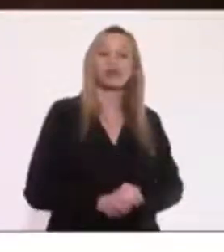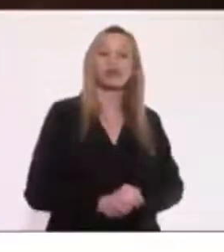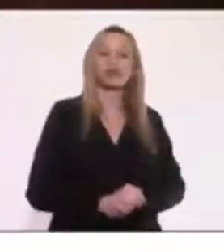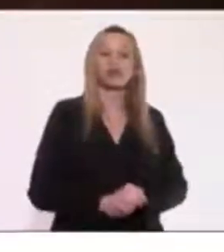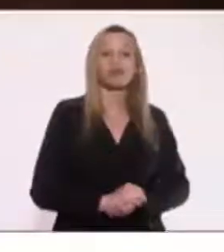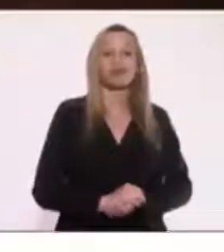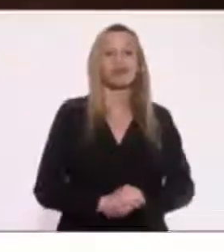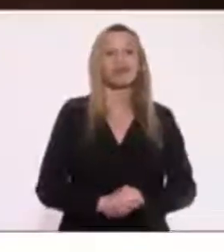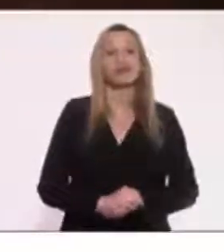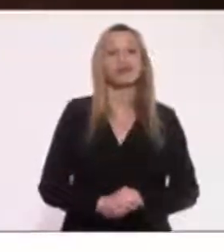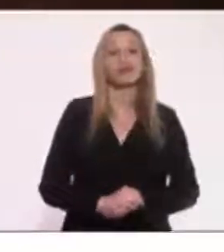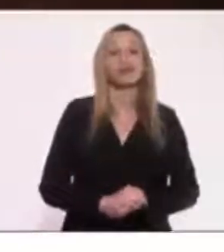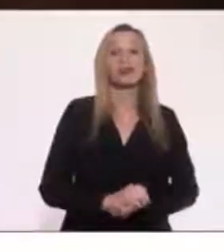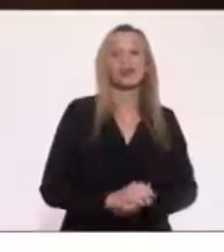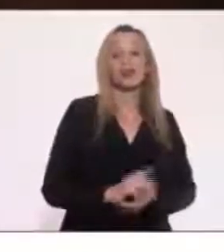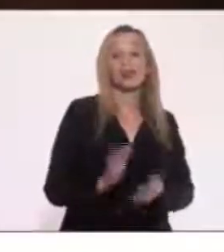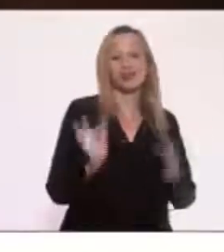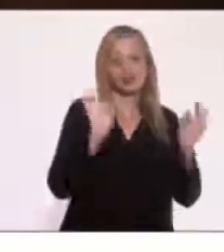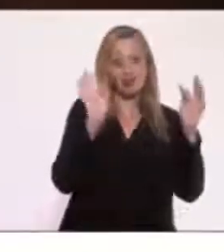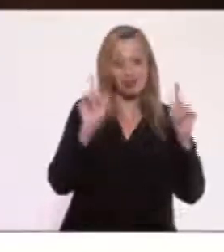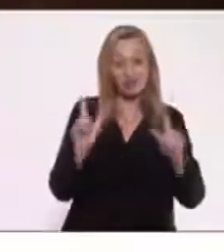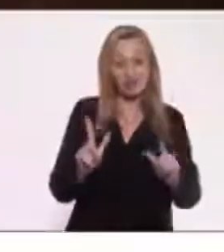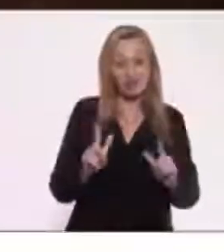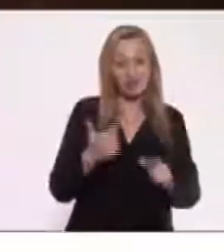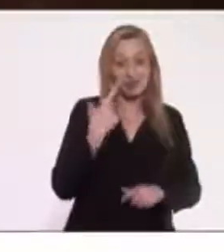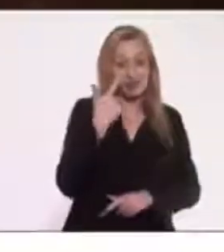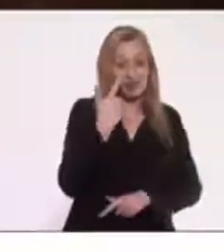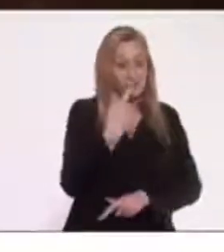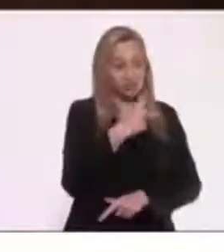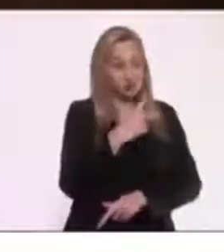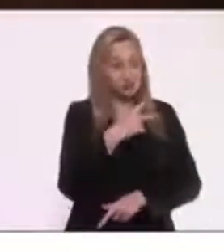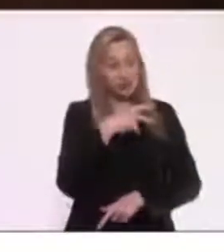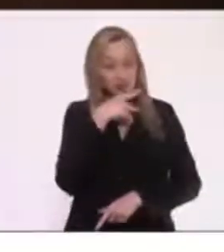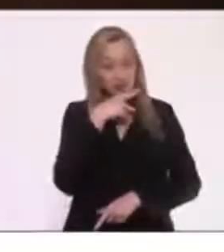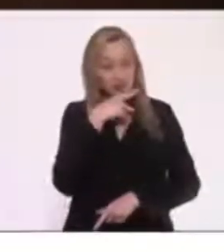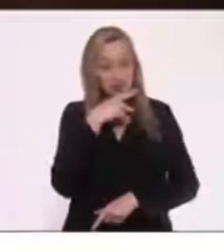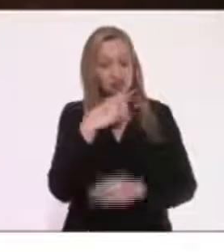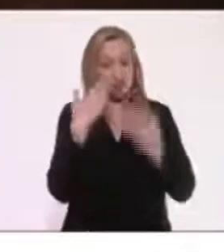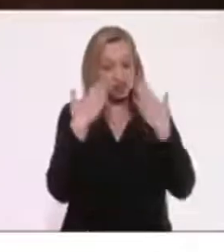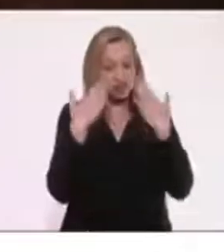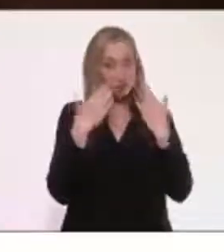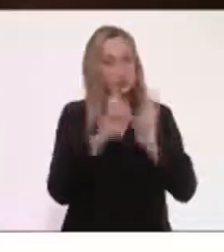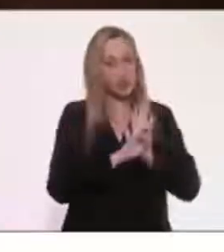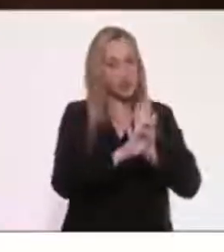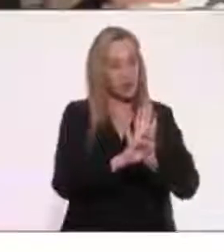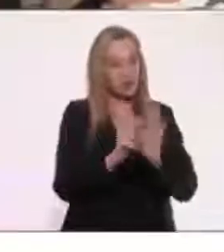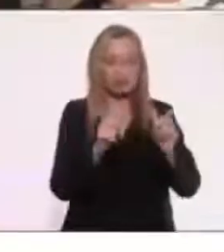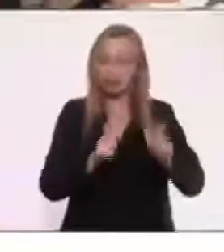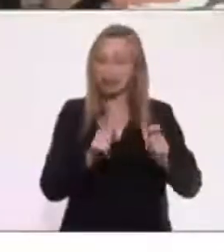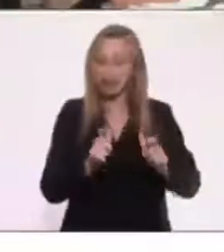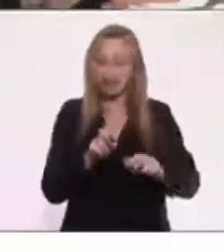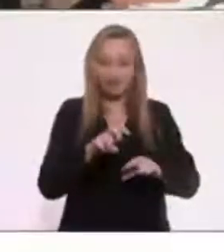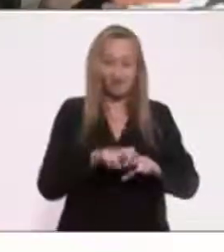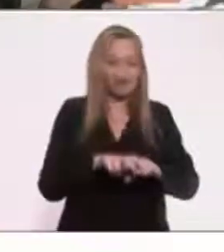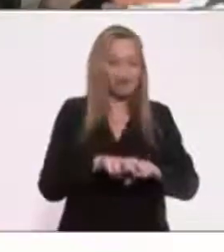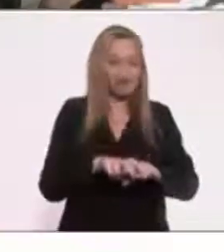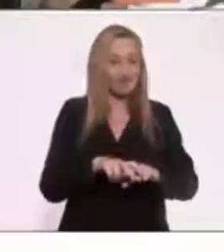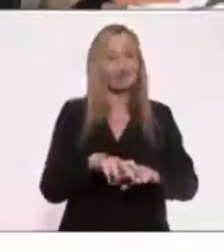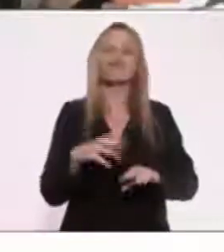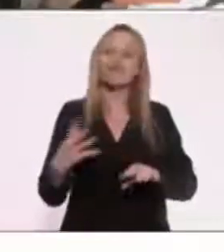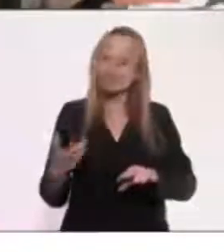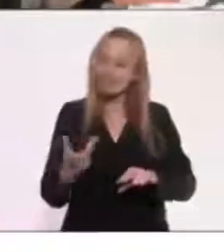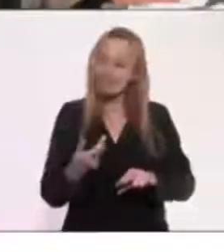me envaidece ver o partido de Vossa Excelência tão bem representado nesse lugar de destaque que Vossa Excelência é